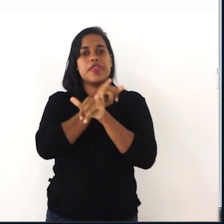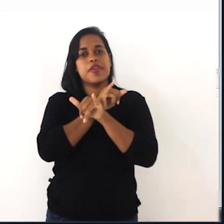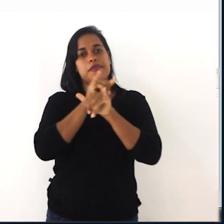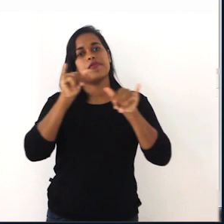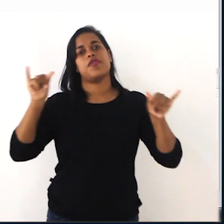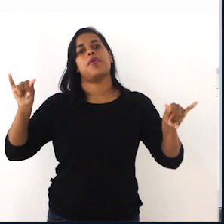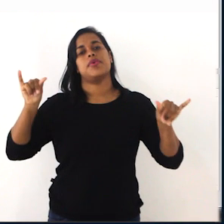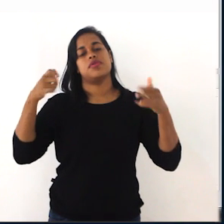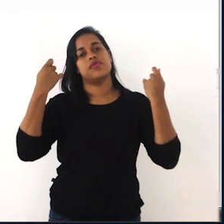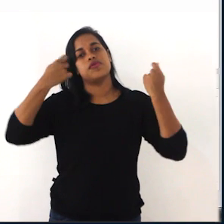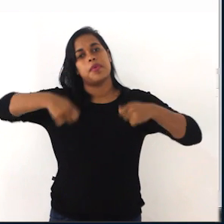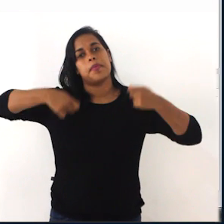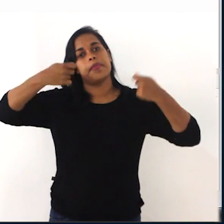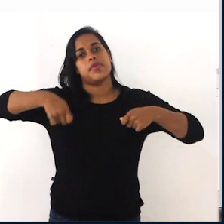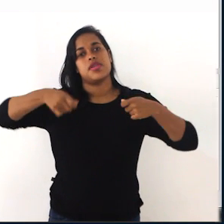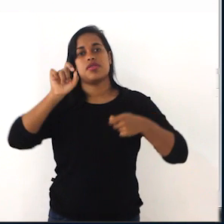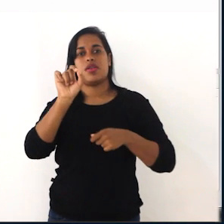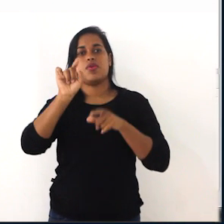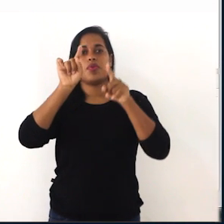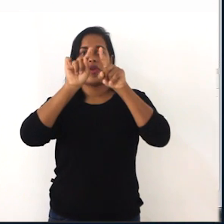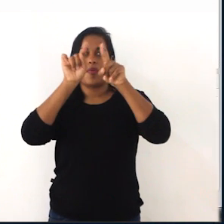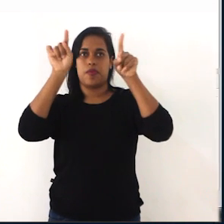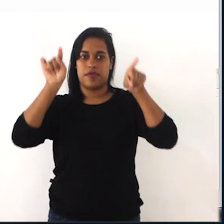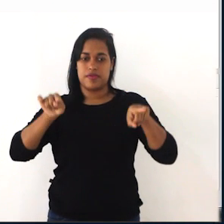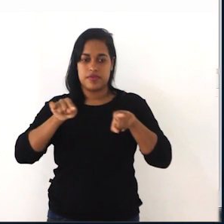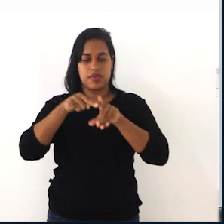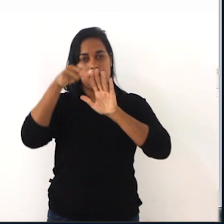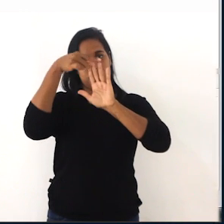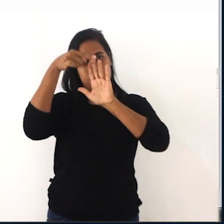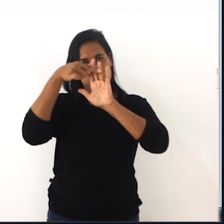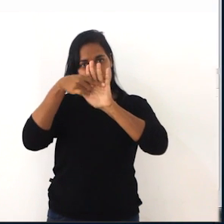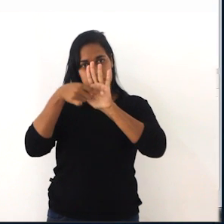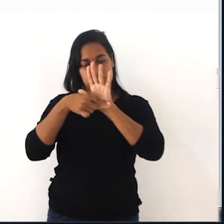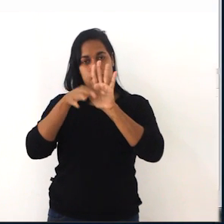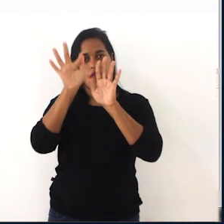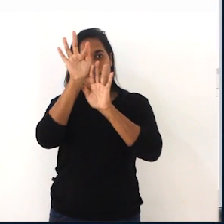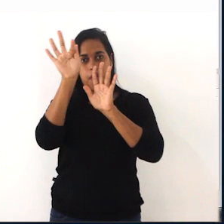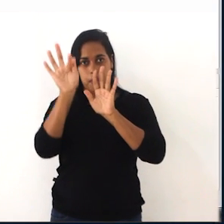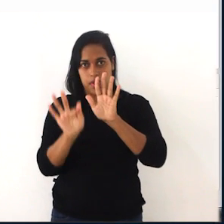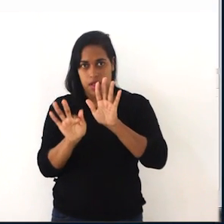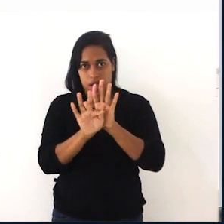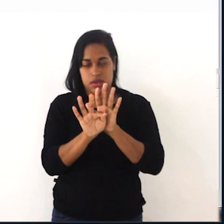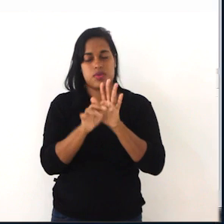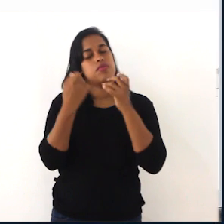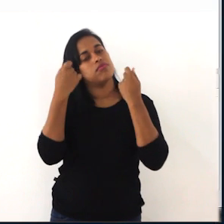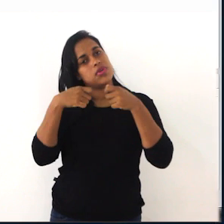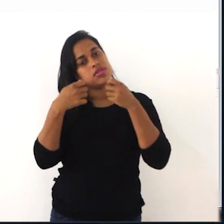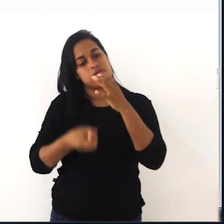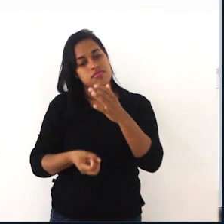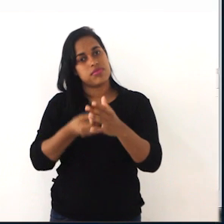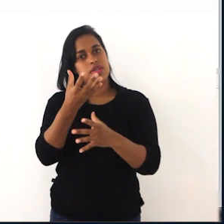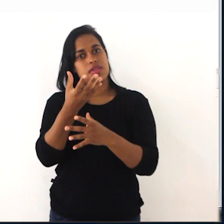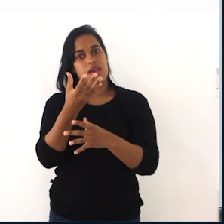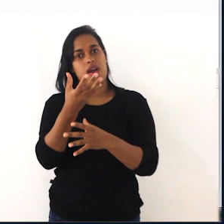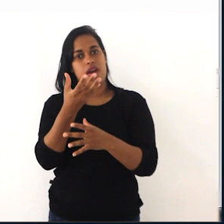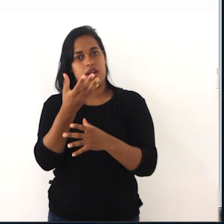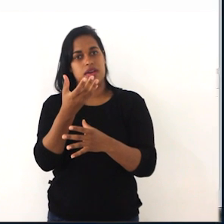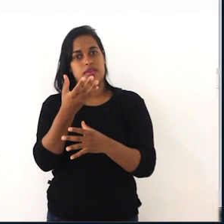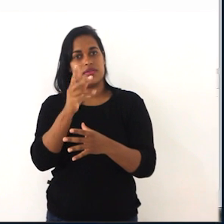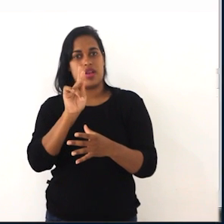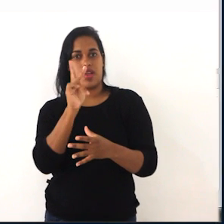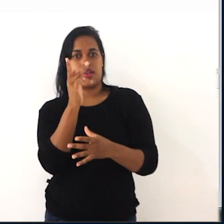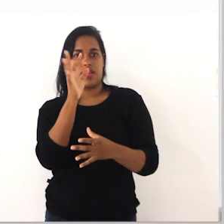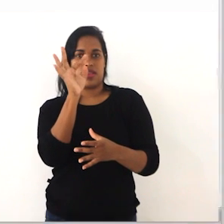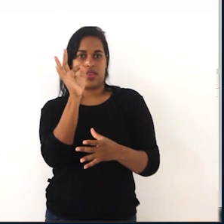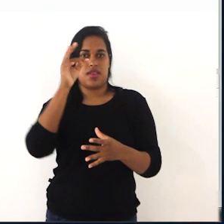vamos precisar de um formulário. Então eu vou criar aqui um código